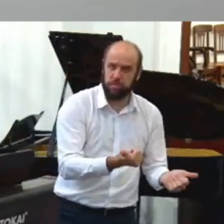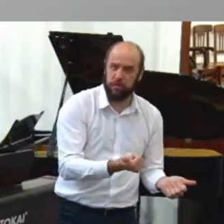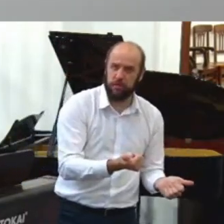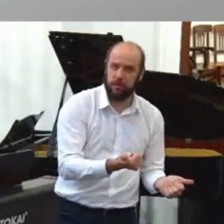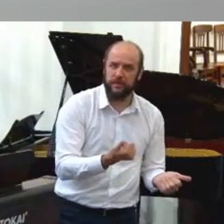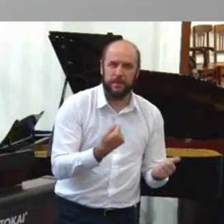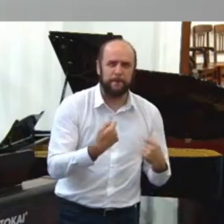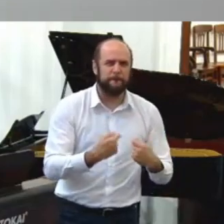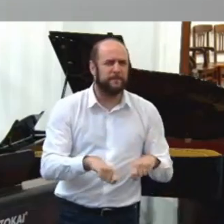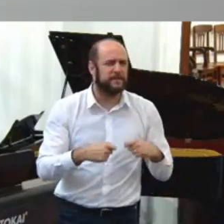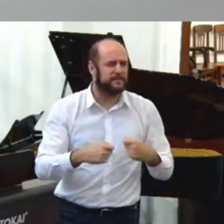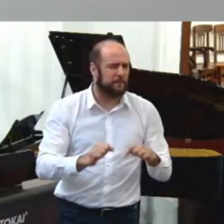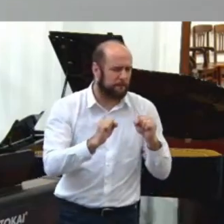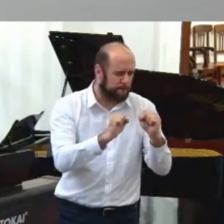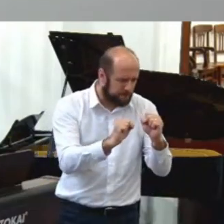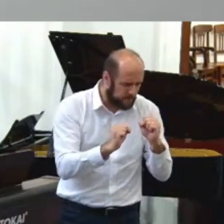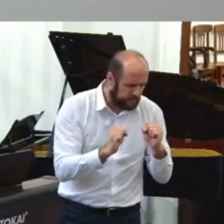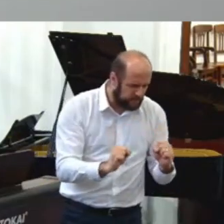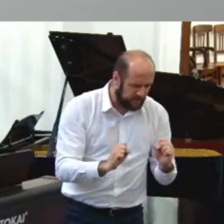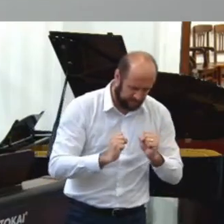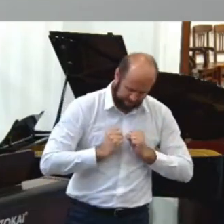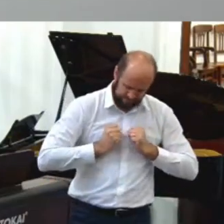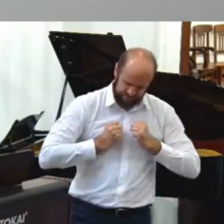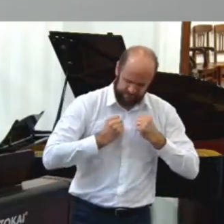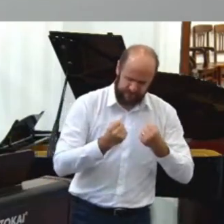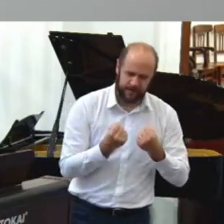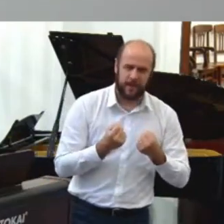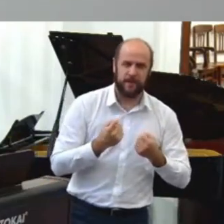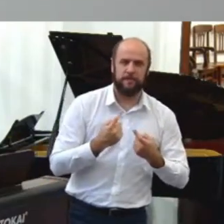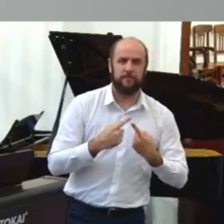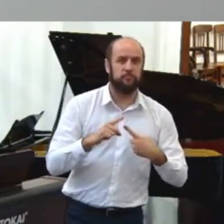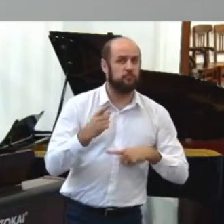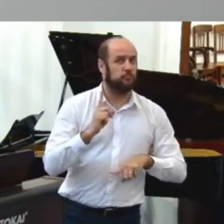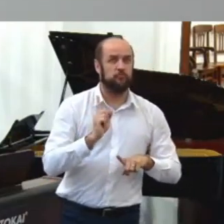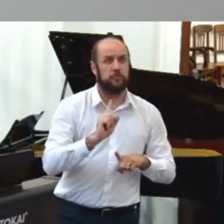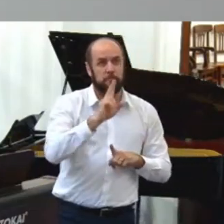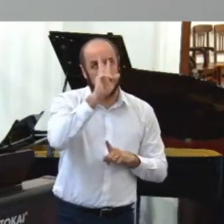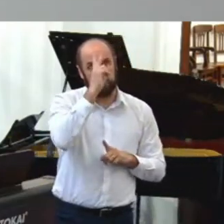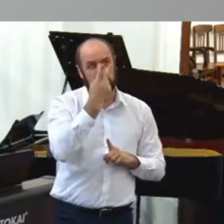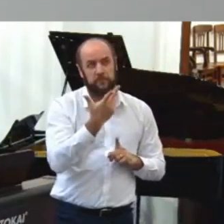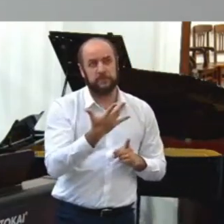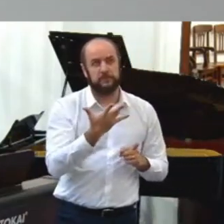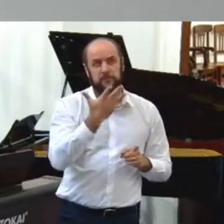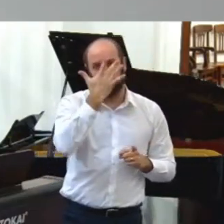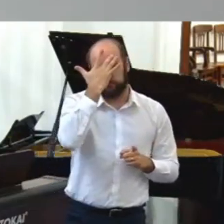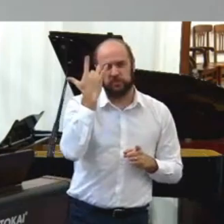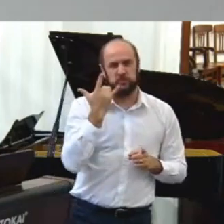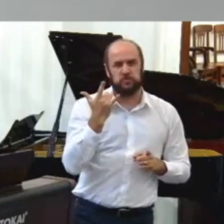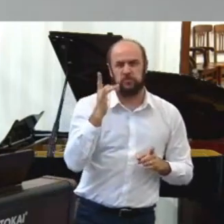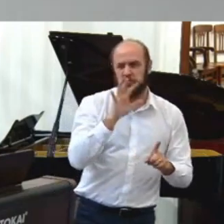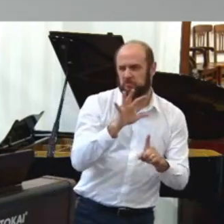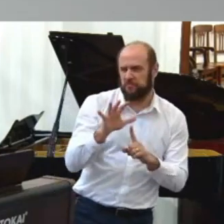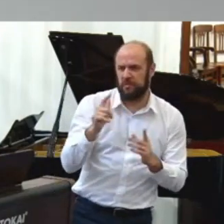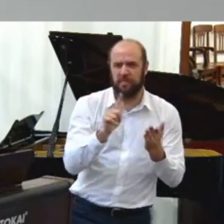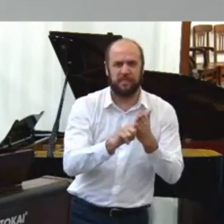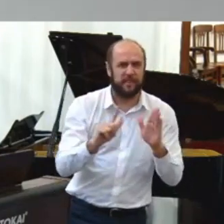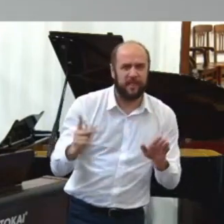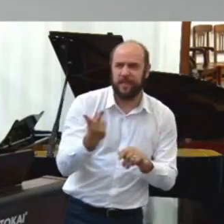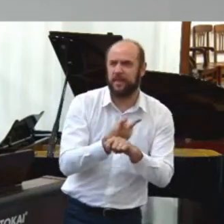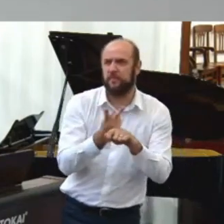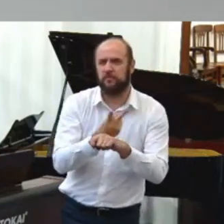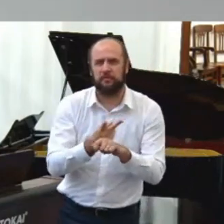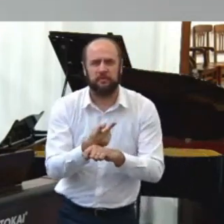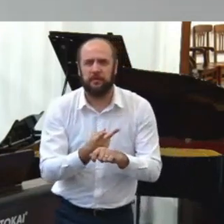precisa de um tipo de poder que não está mais em convencer pessoas, não está mais em buscar uma lei de